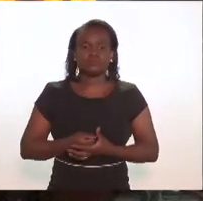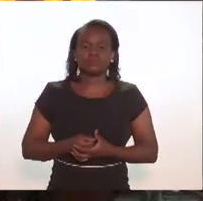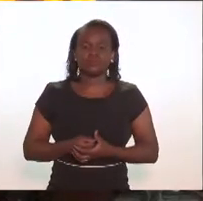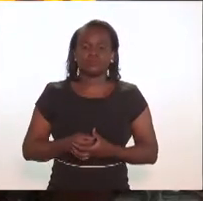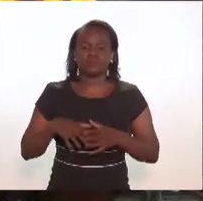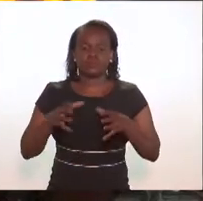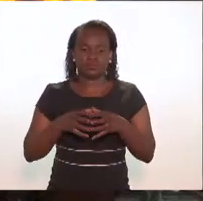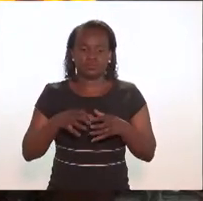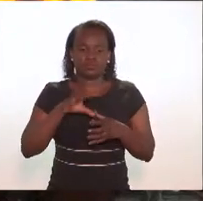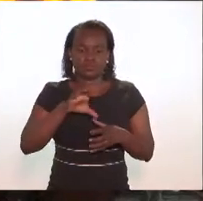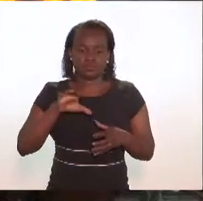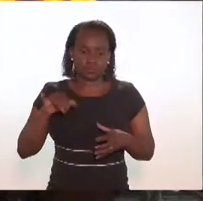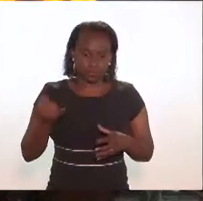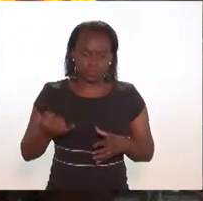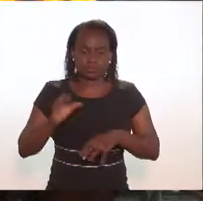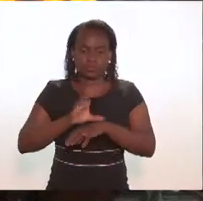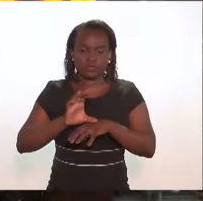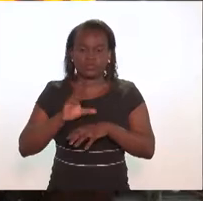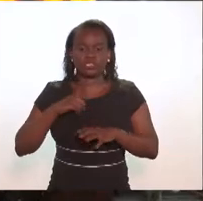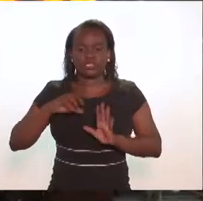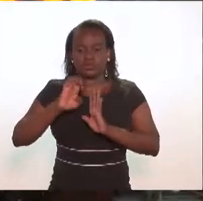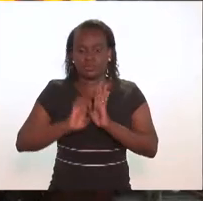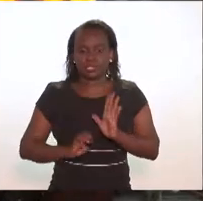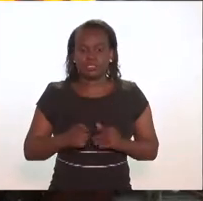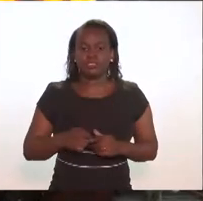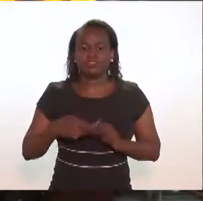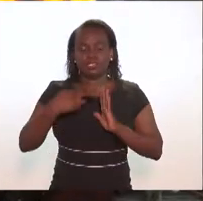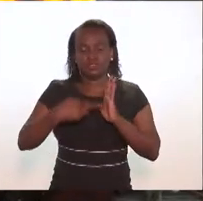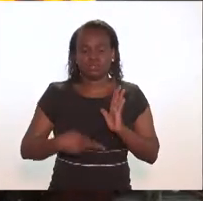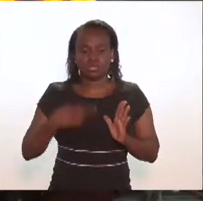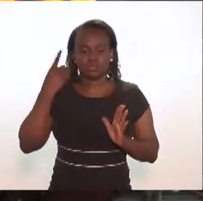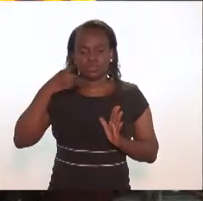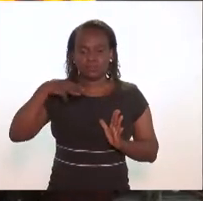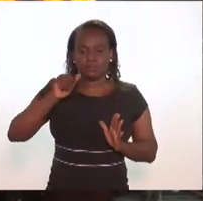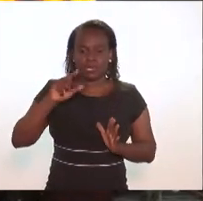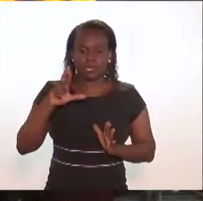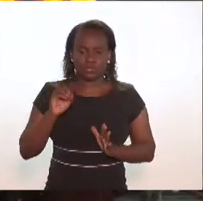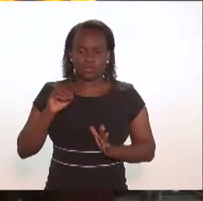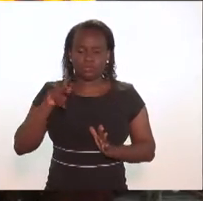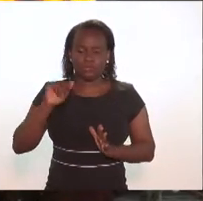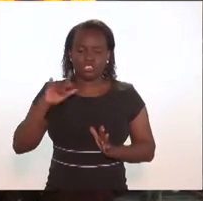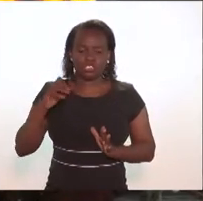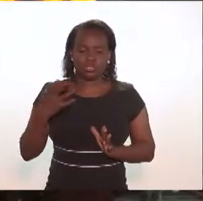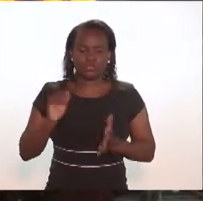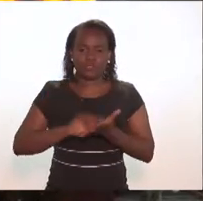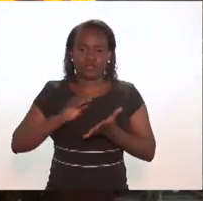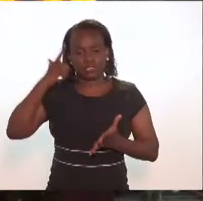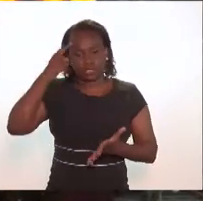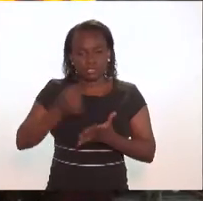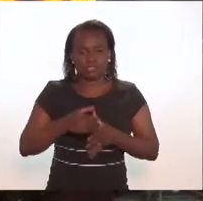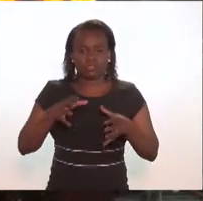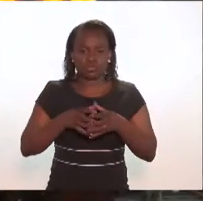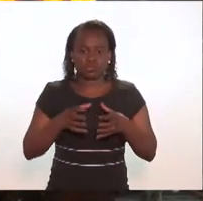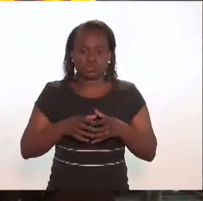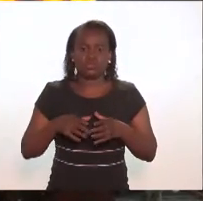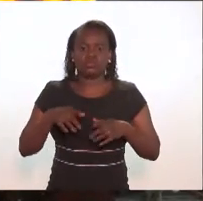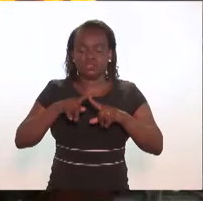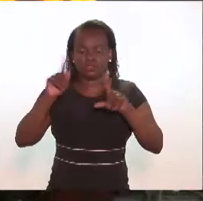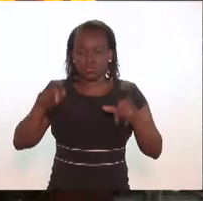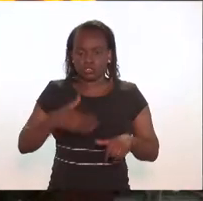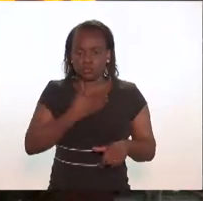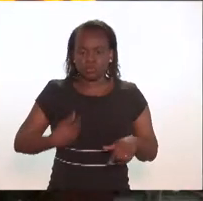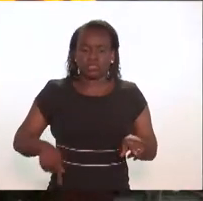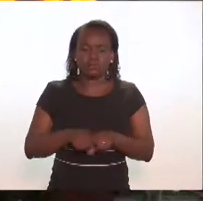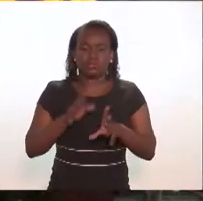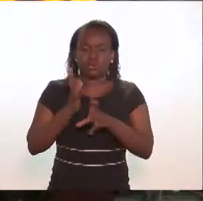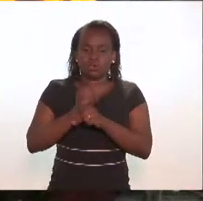A Comissão de Constituição e Justiça pela Constitucionalidade com emendas. Relator deputado Márcio Pacheco. Pendente de pareceres das Comissões de Servidores Públicos e de Orçamento.